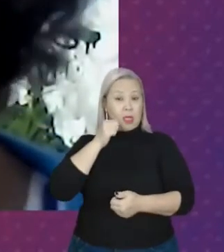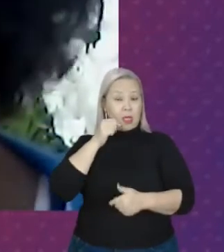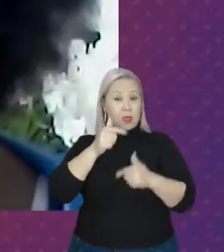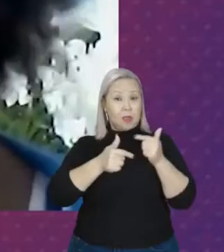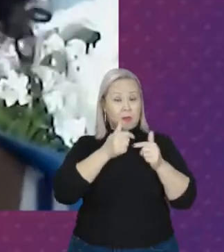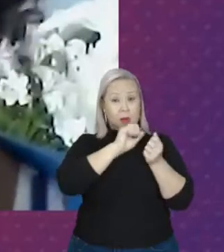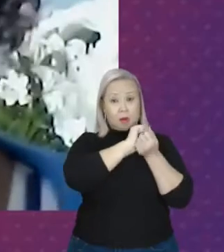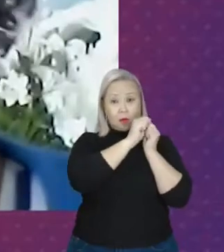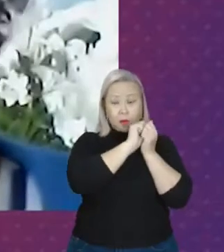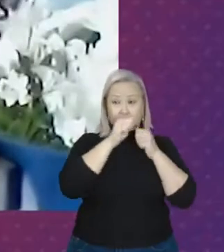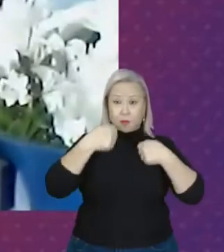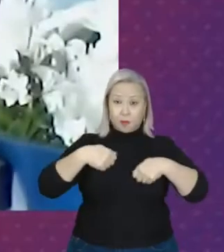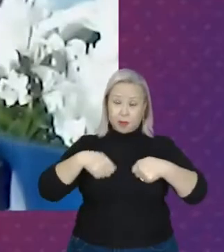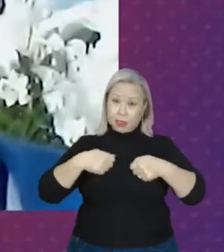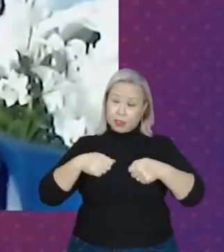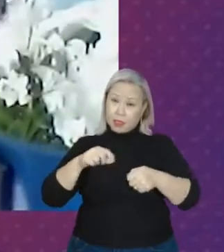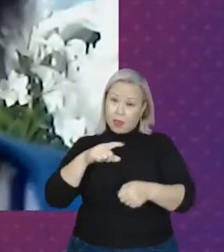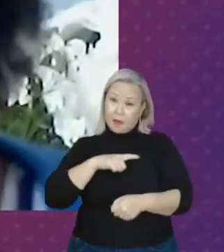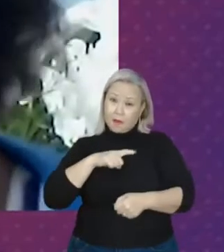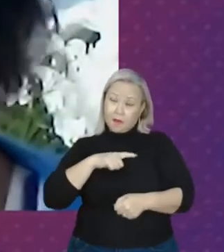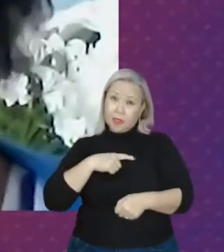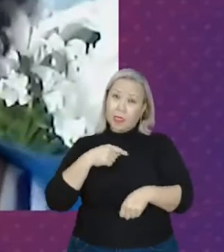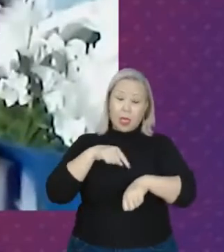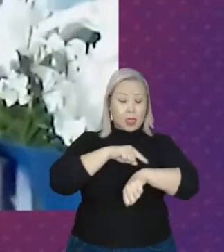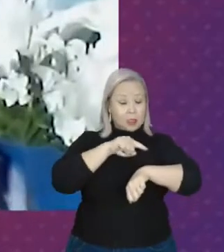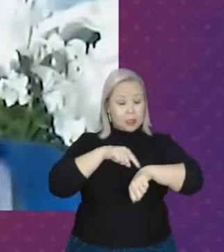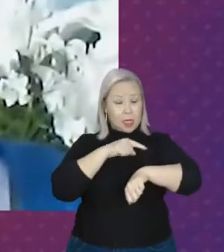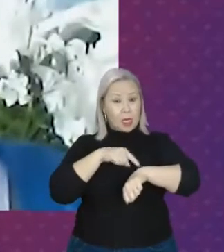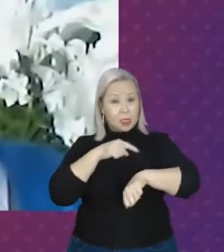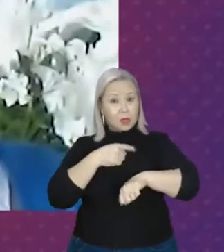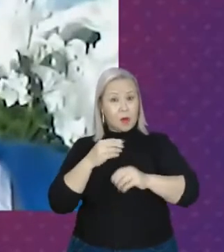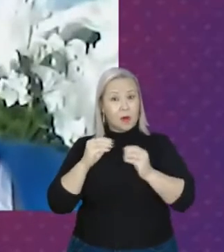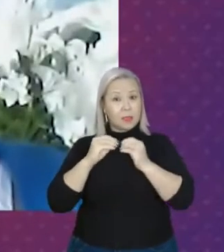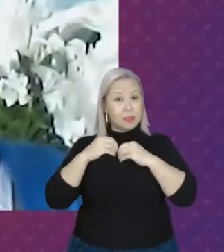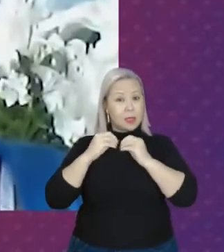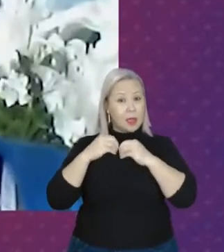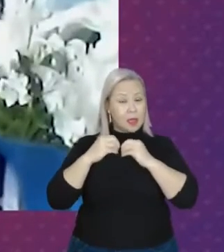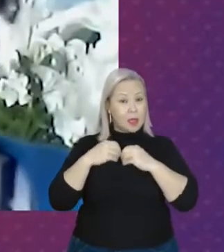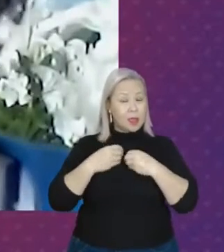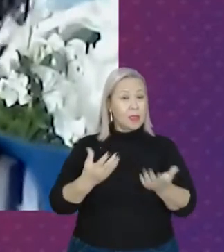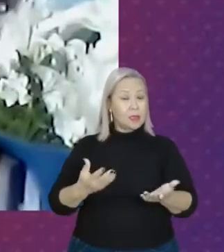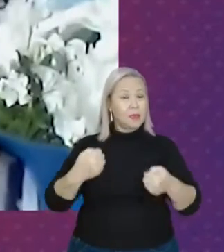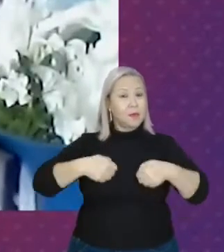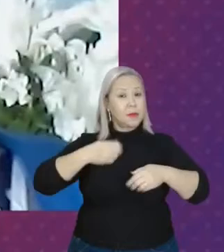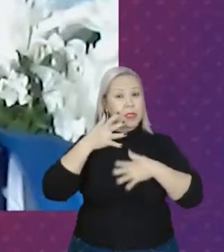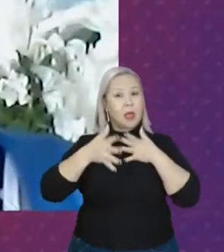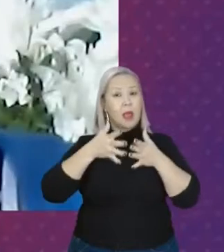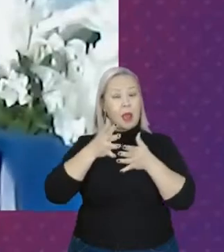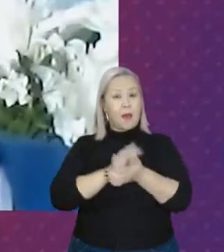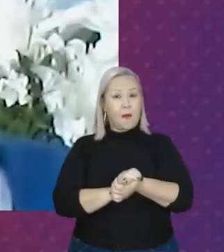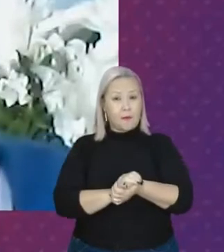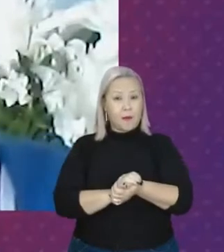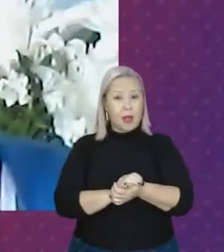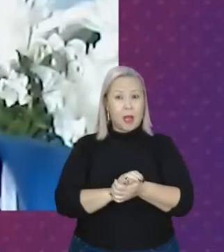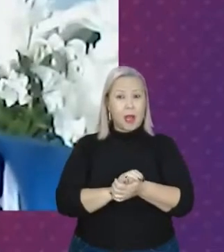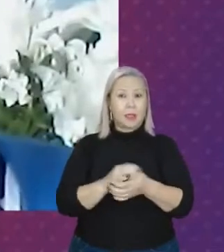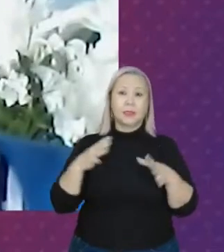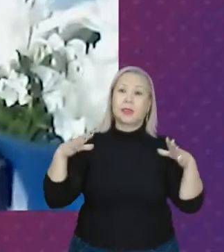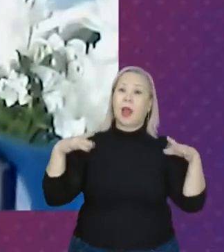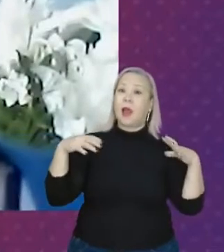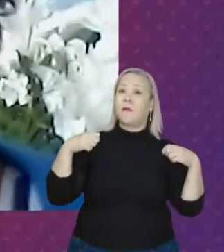ter, a gente tinha que discutir das horas extras, a gente tinha que falar da